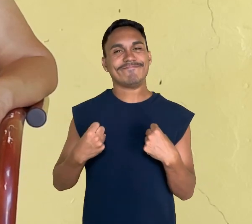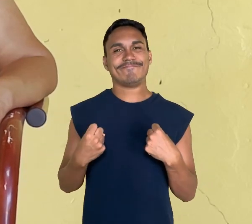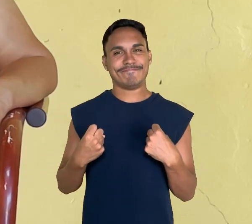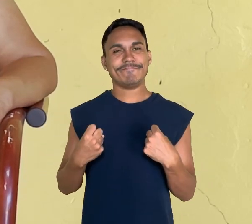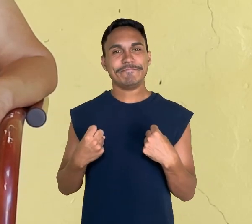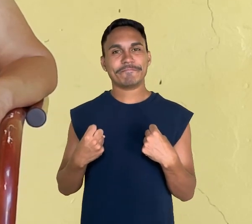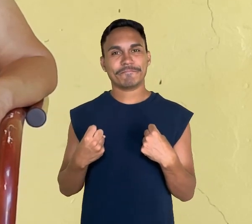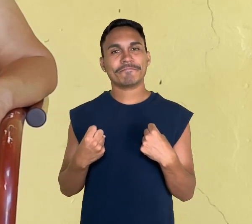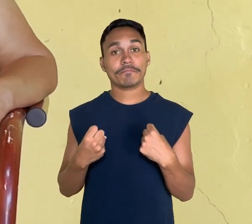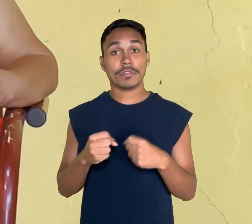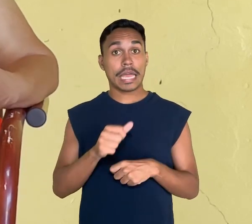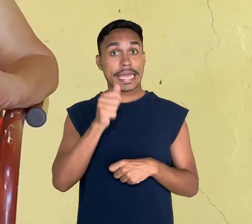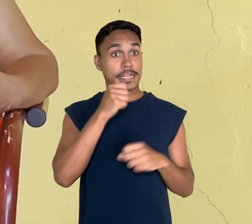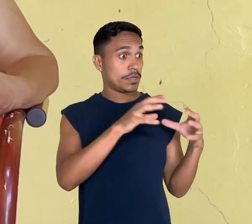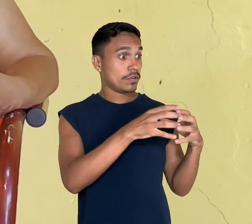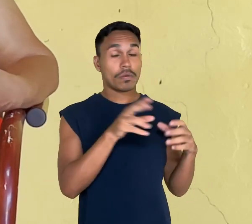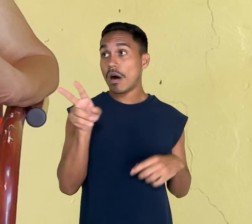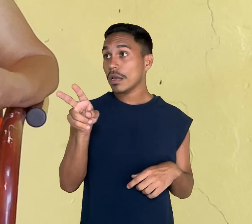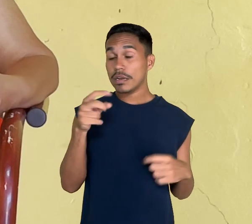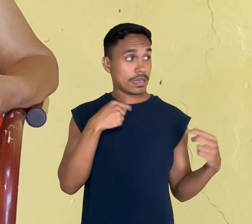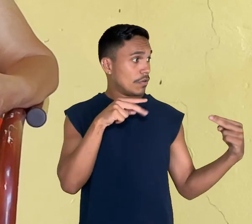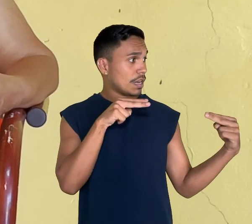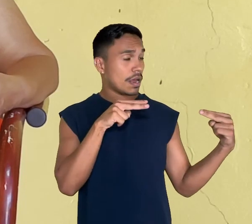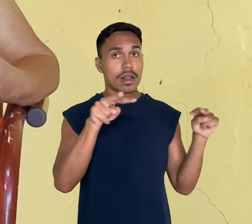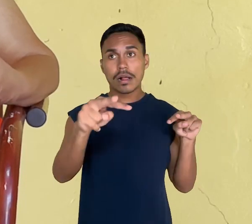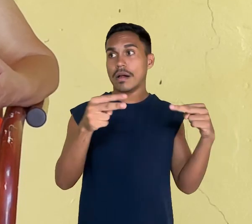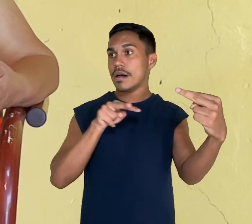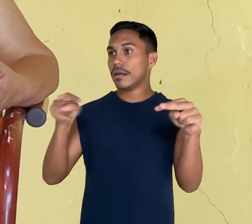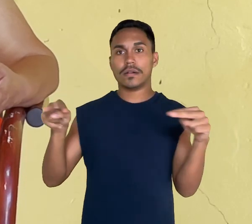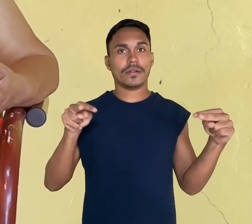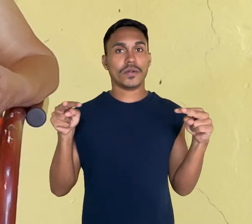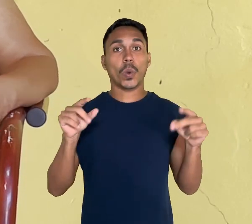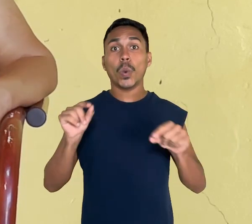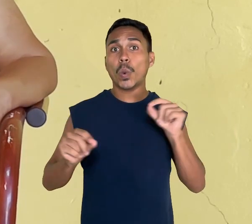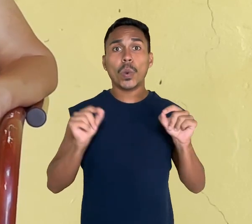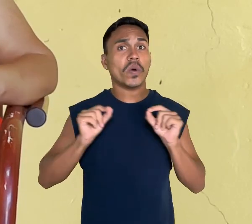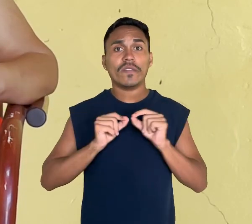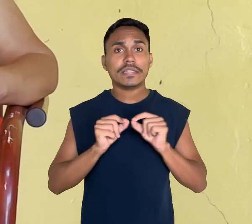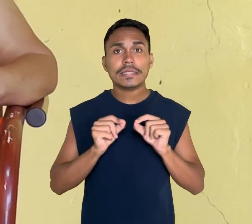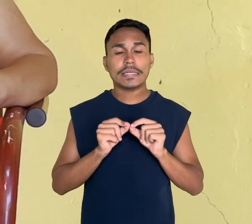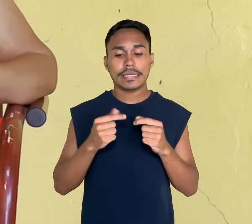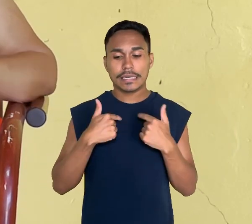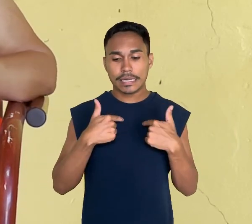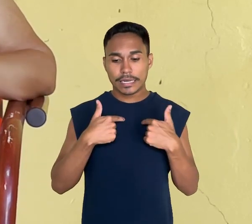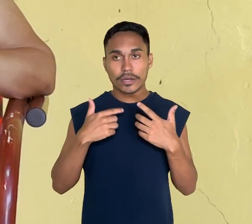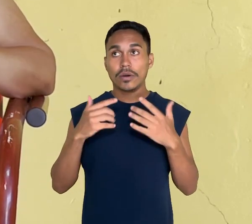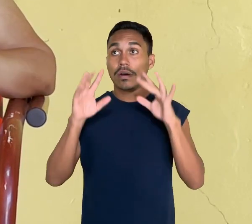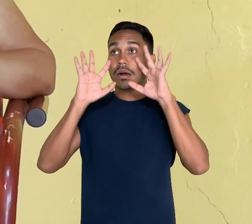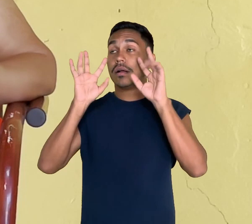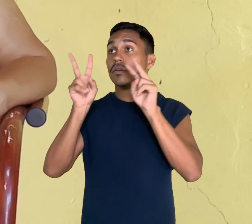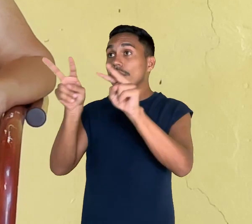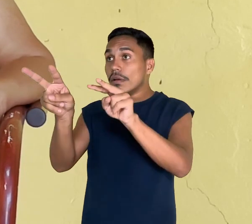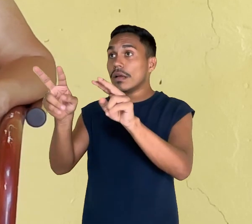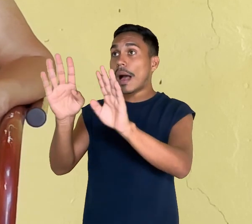costa. E as meninas olhando para mim, eu olhava para elas e não sabia o que eu ia fazer. O meu olhar só